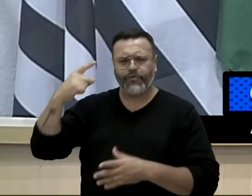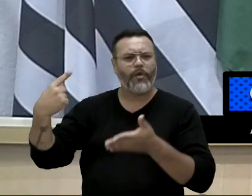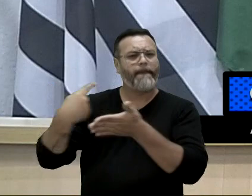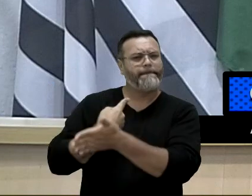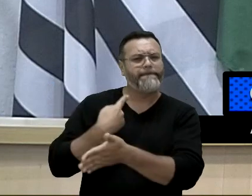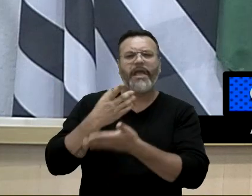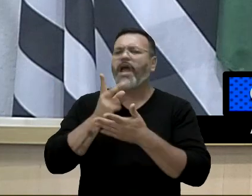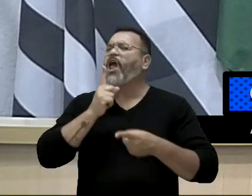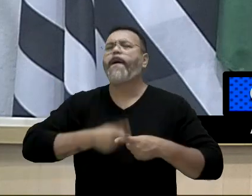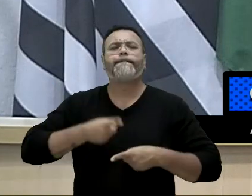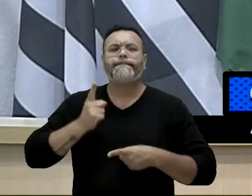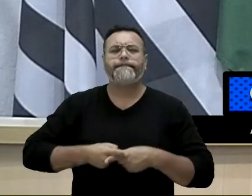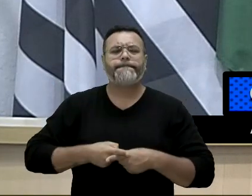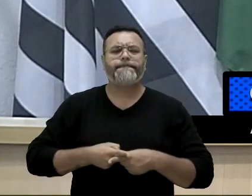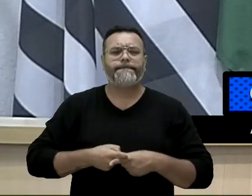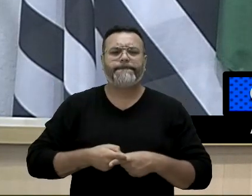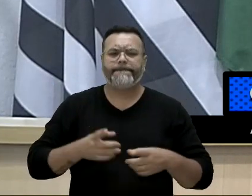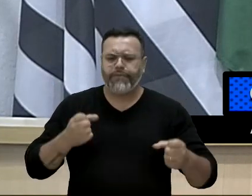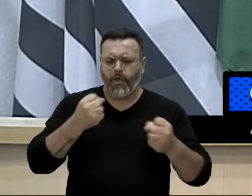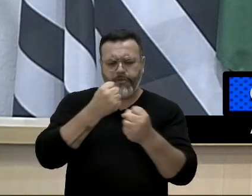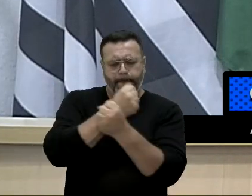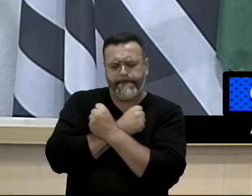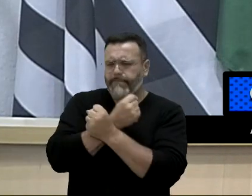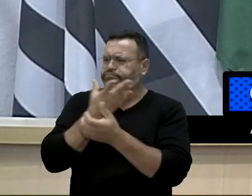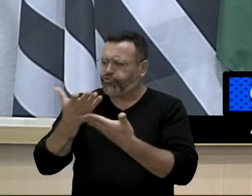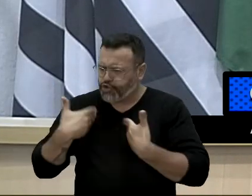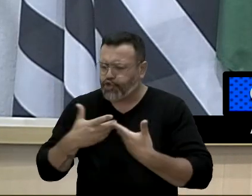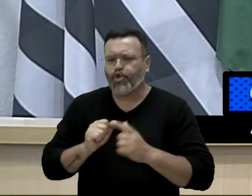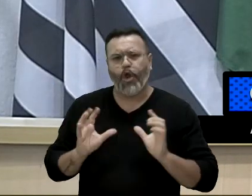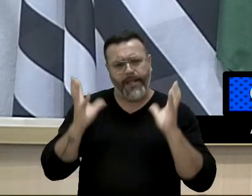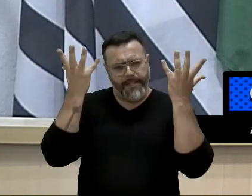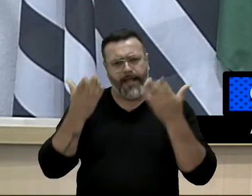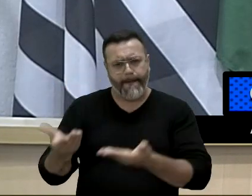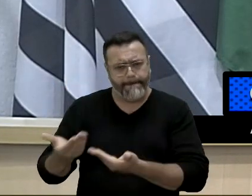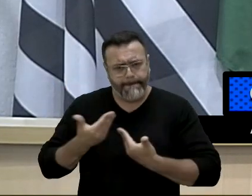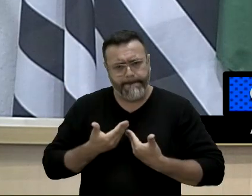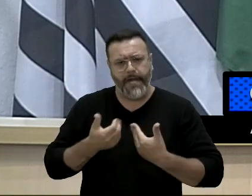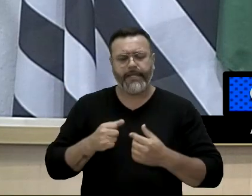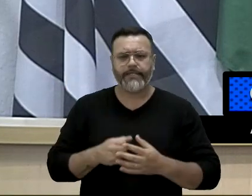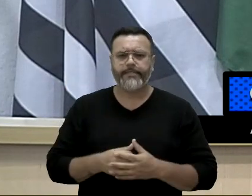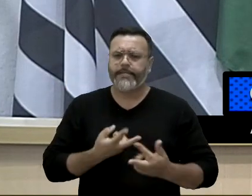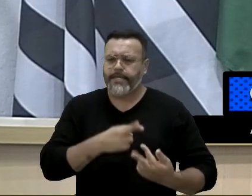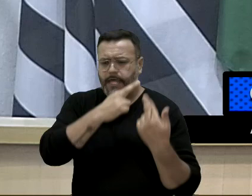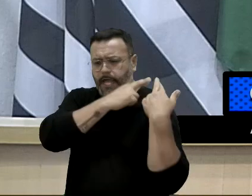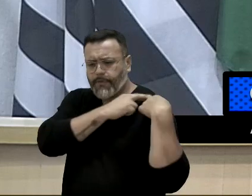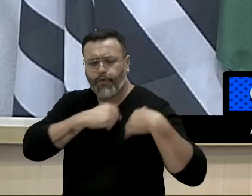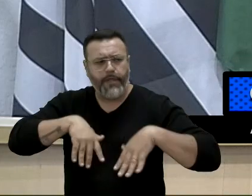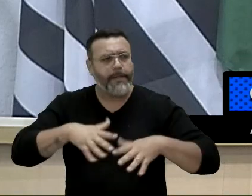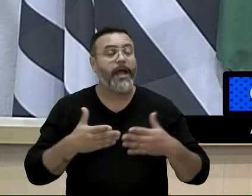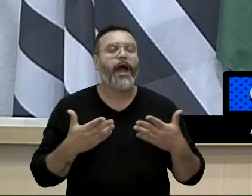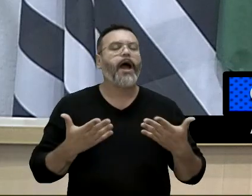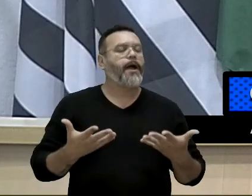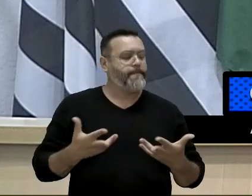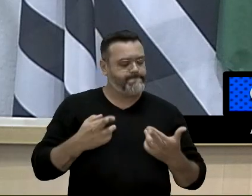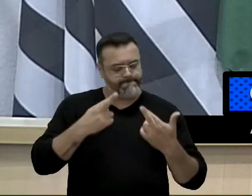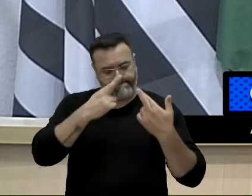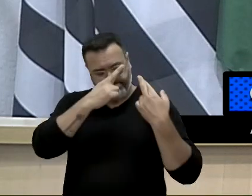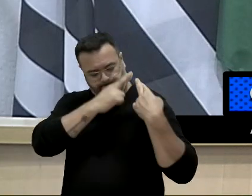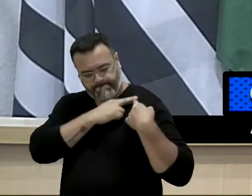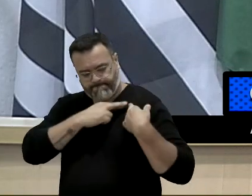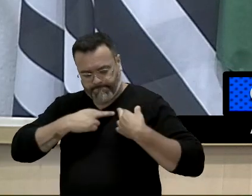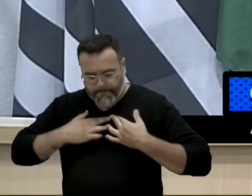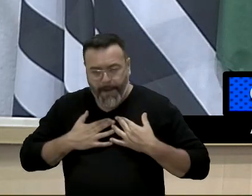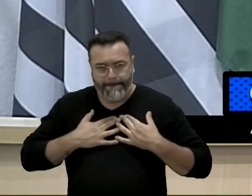o vereador Gessé me perguntou por quê, né, por que que você abraçou essa causa? E eu, né, eu abracei essa causa porque ela me atravessa de